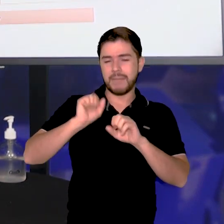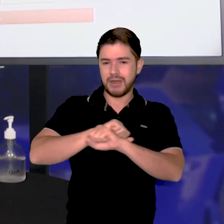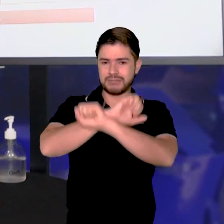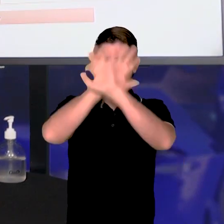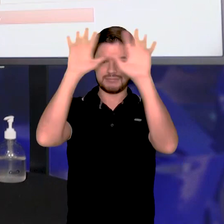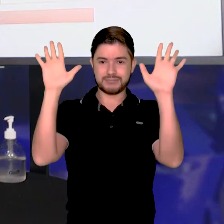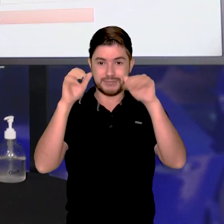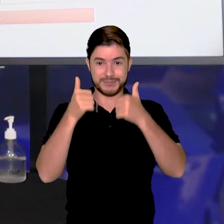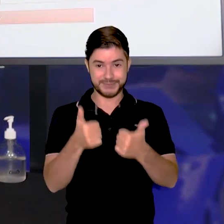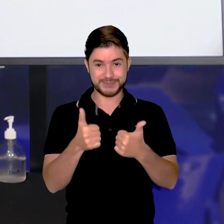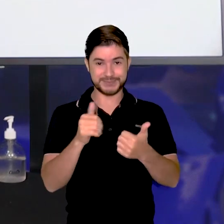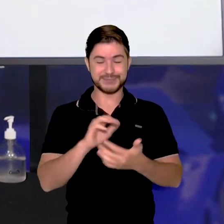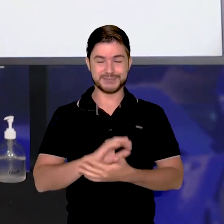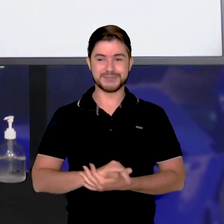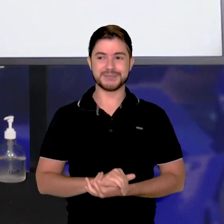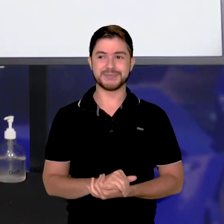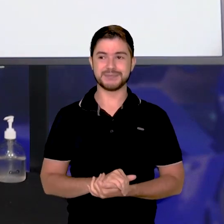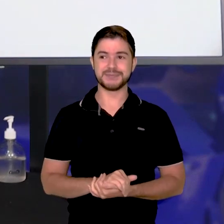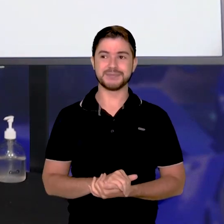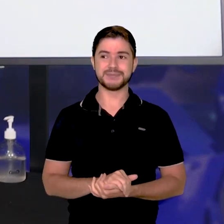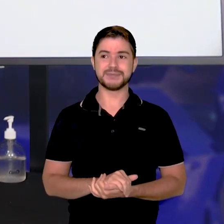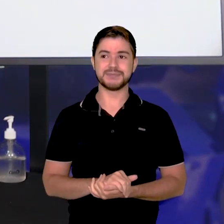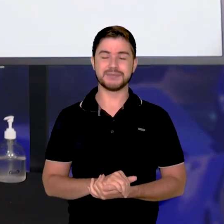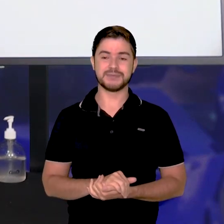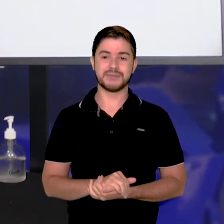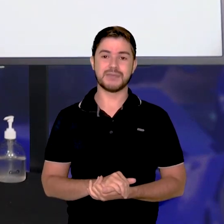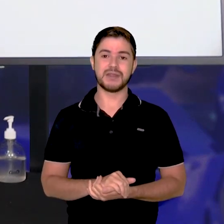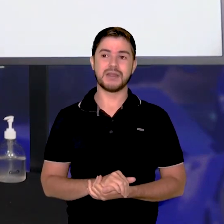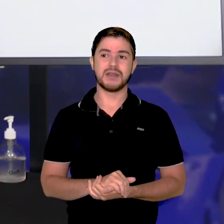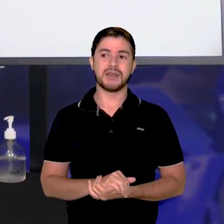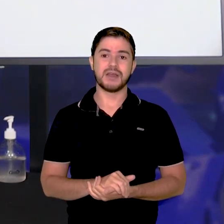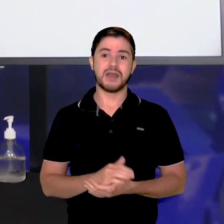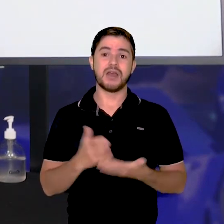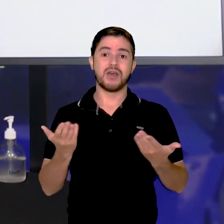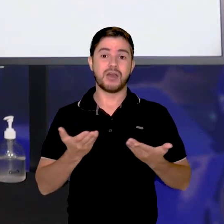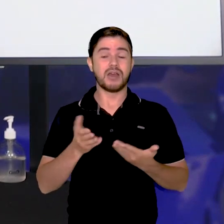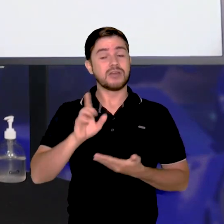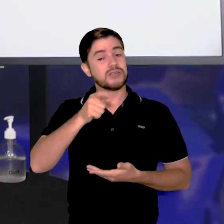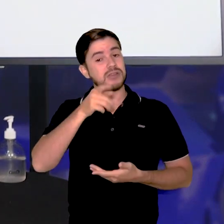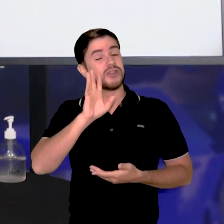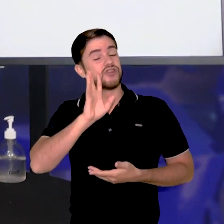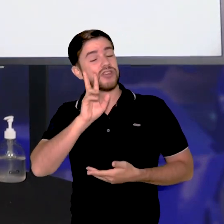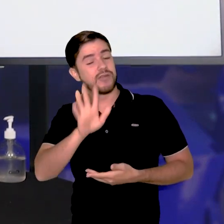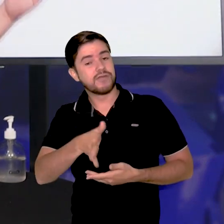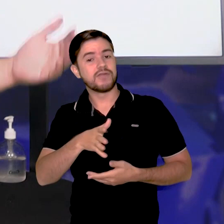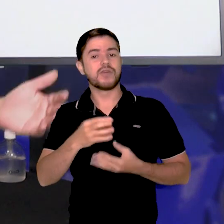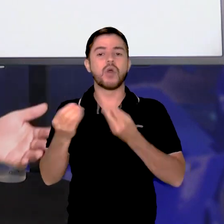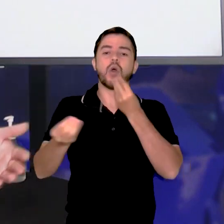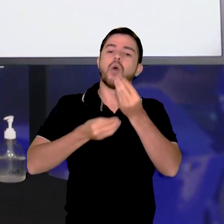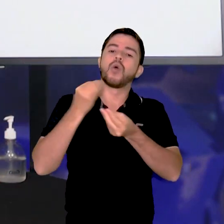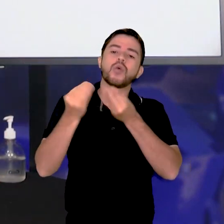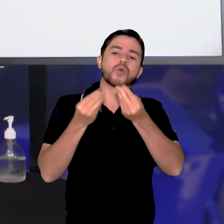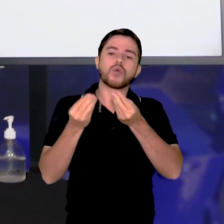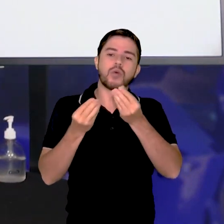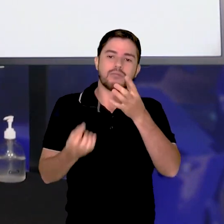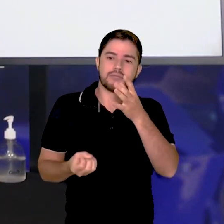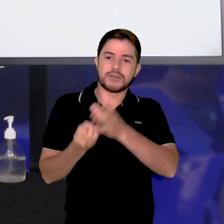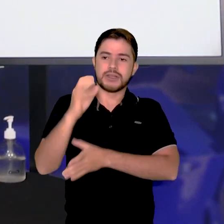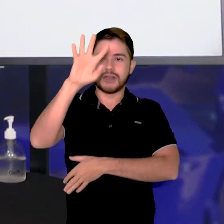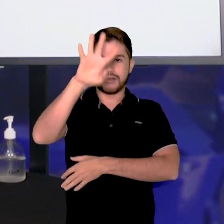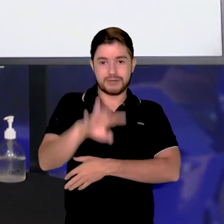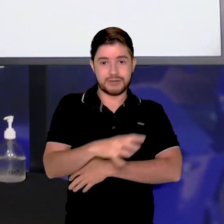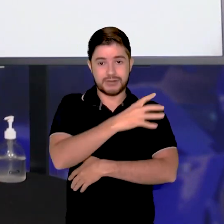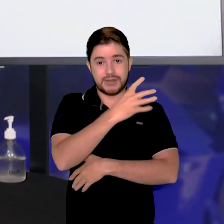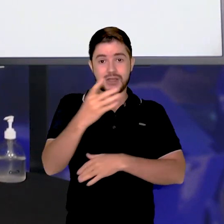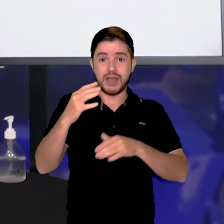embaixo, tá bom? Então, ó, a gente acabou, pessoal, de ver como se faz uma tabela, tá certo? De